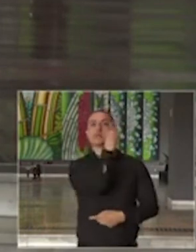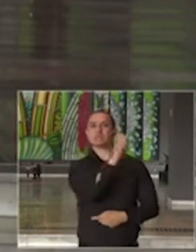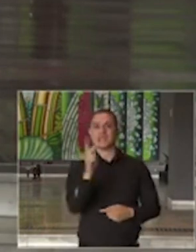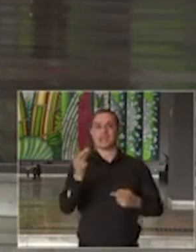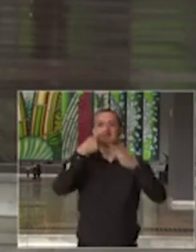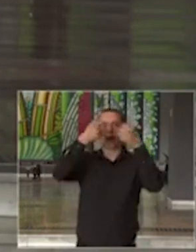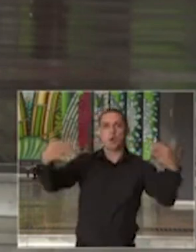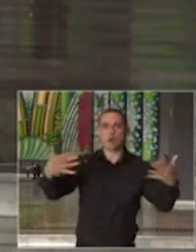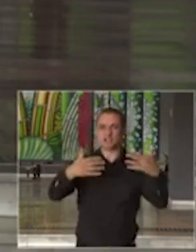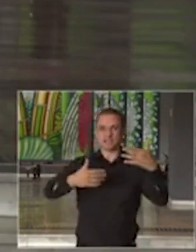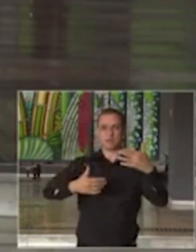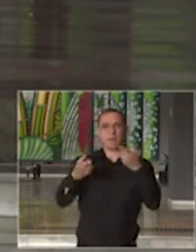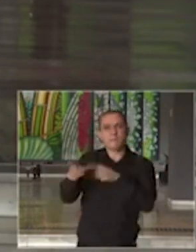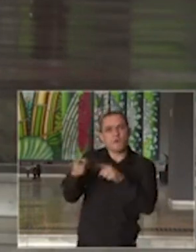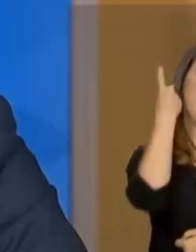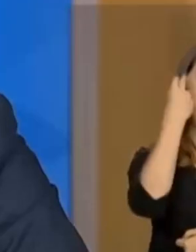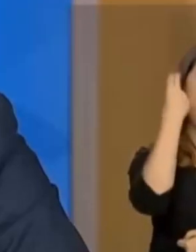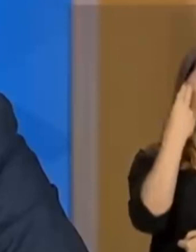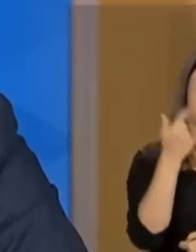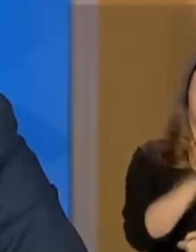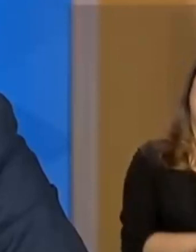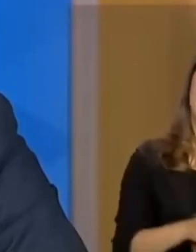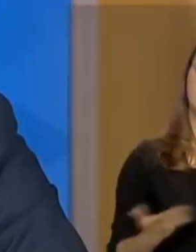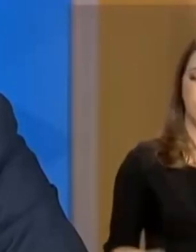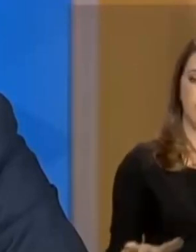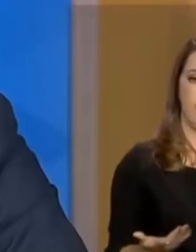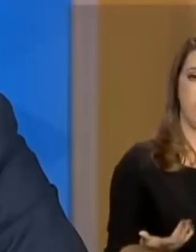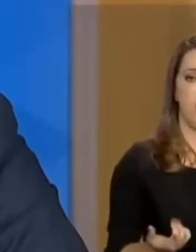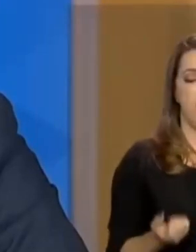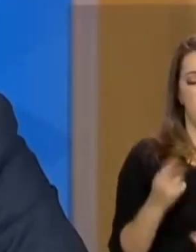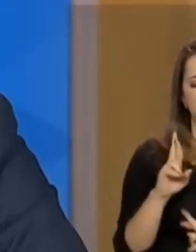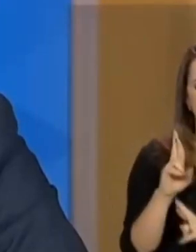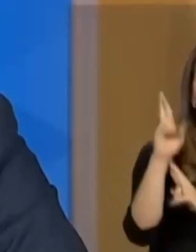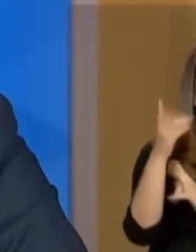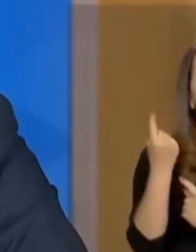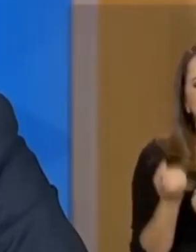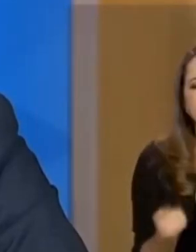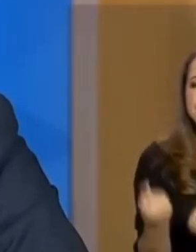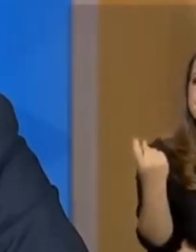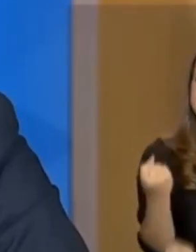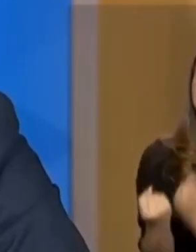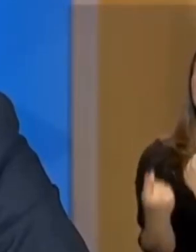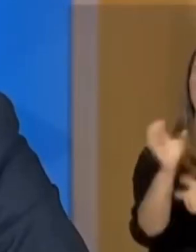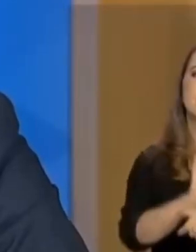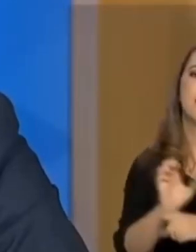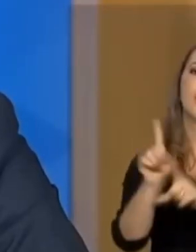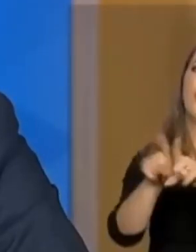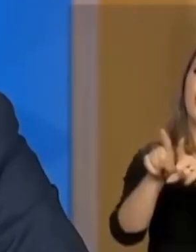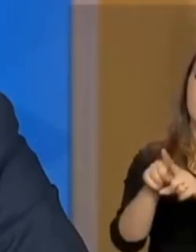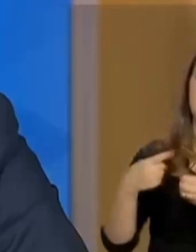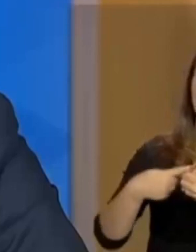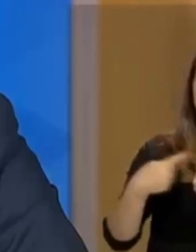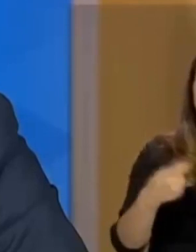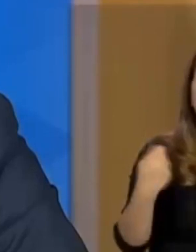manifestações, com as suas decisões. Bolsonaro retrucou e disse que Dória está pensando nas eleições presidenciais de 2022